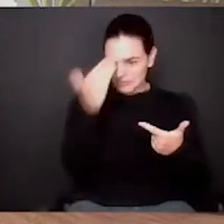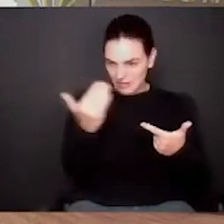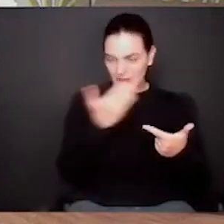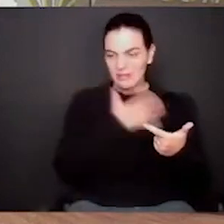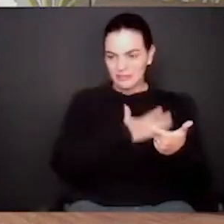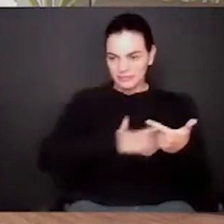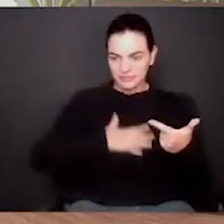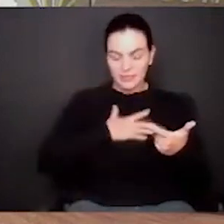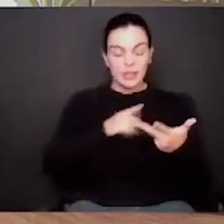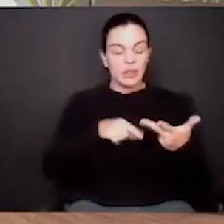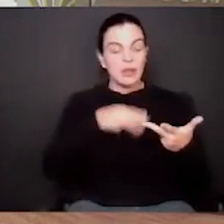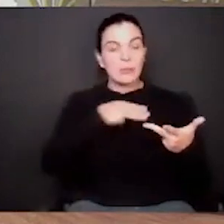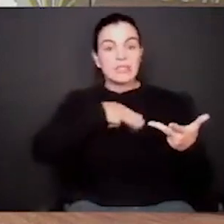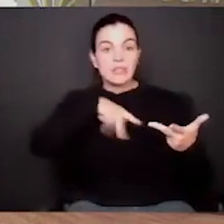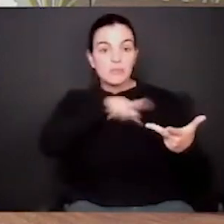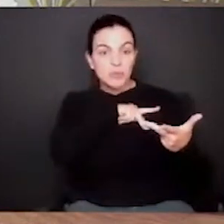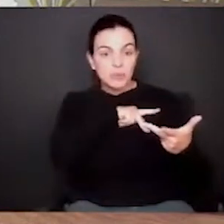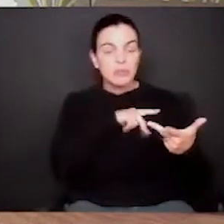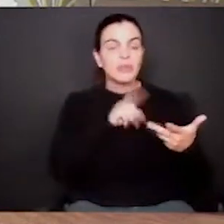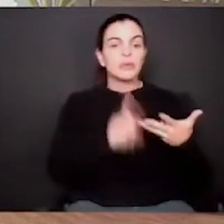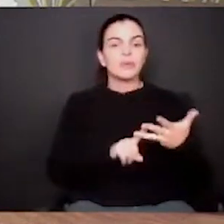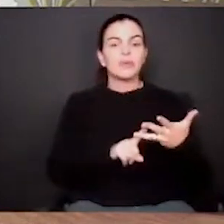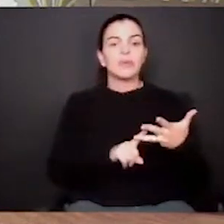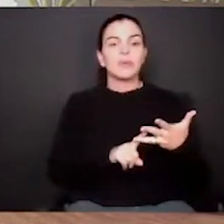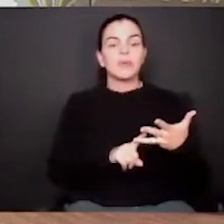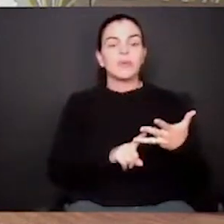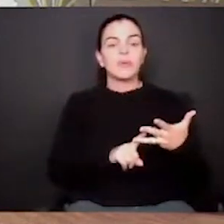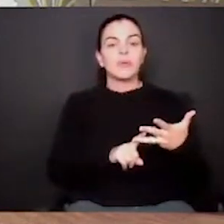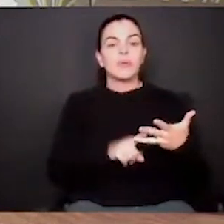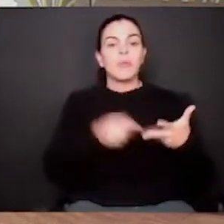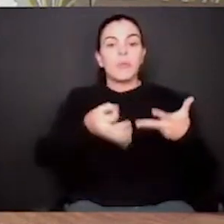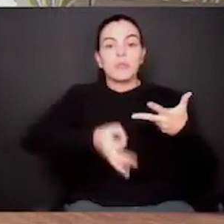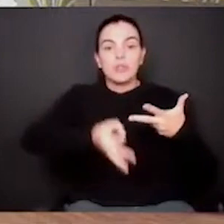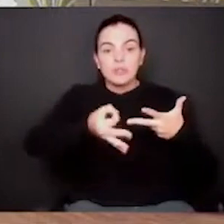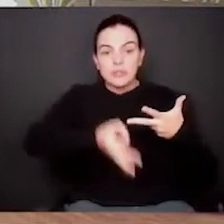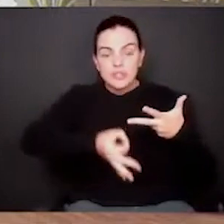Público, o Poder Judiciário inteiro.